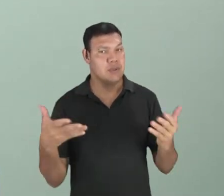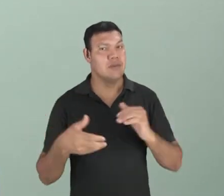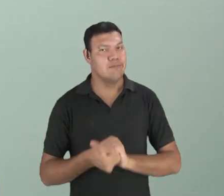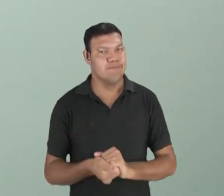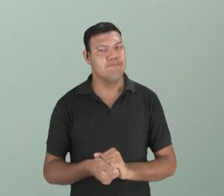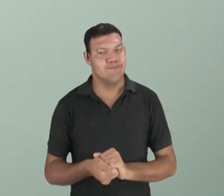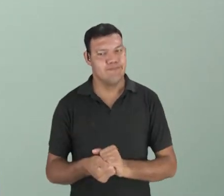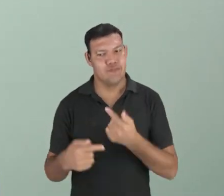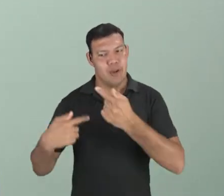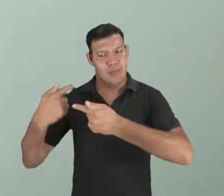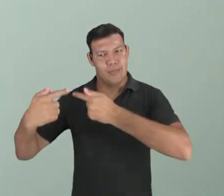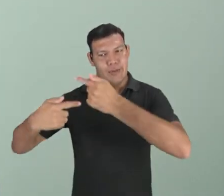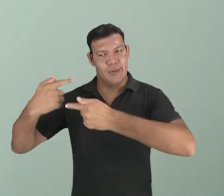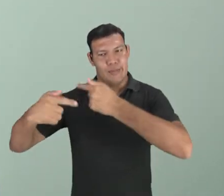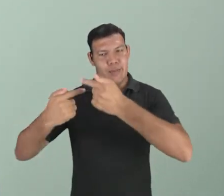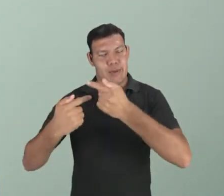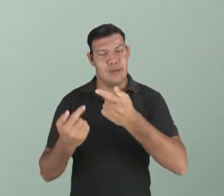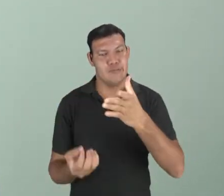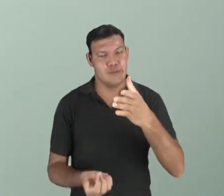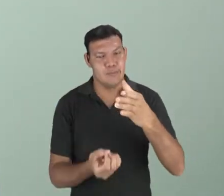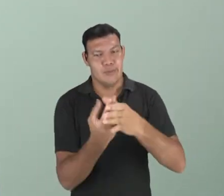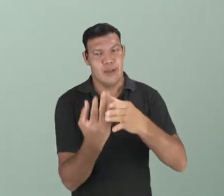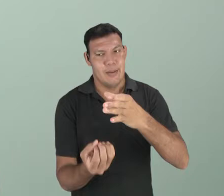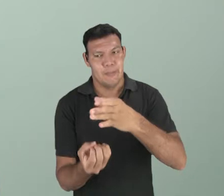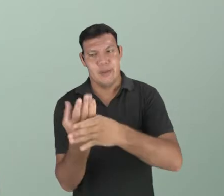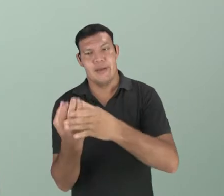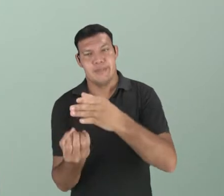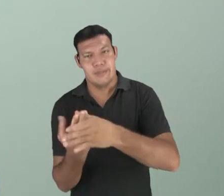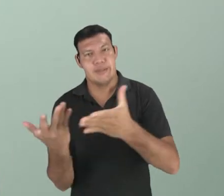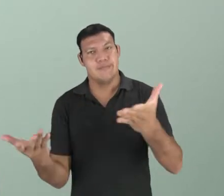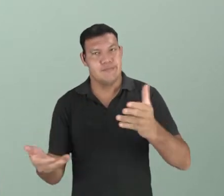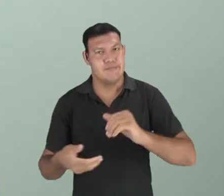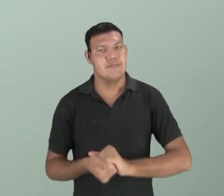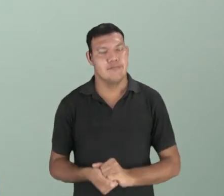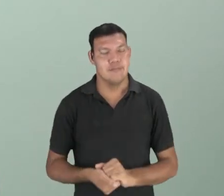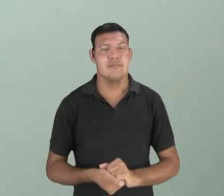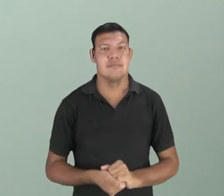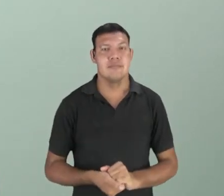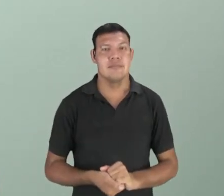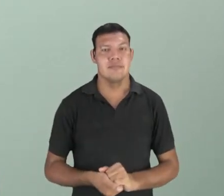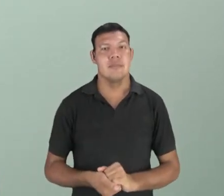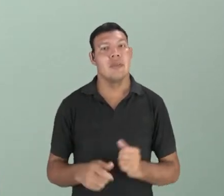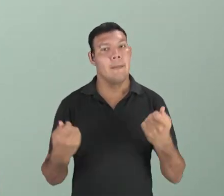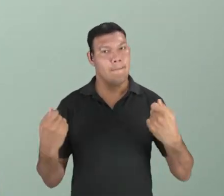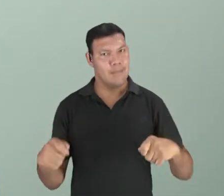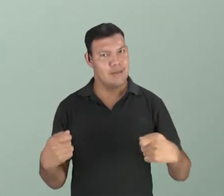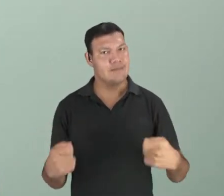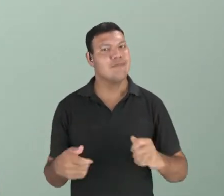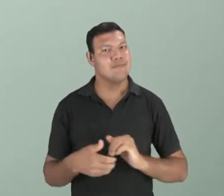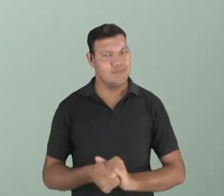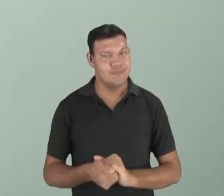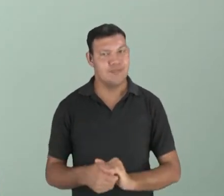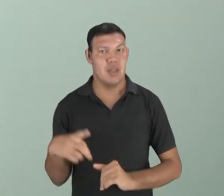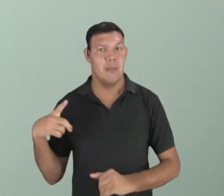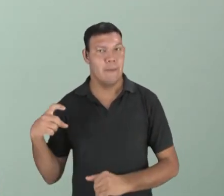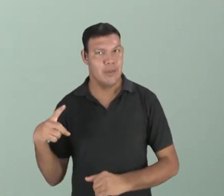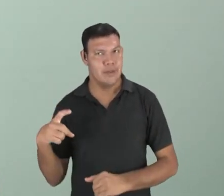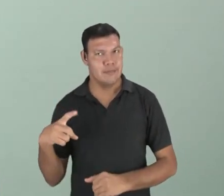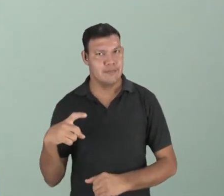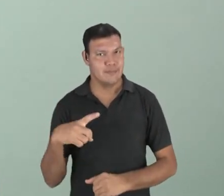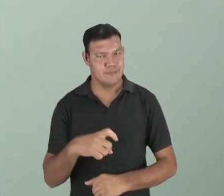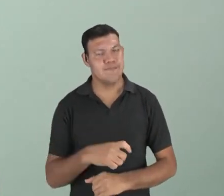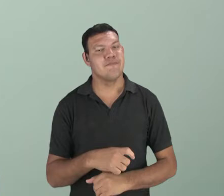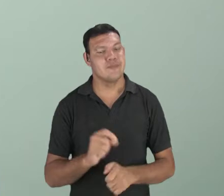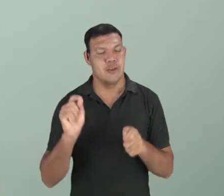para a perpetuação da nossa espécie, para que a nossa espécie continue existindo, porque a gente precisa que esse gameta ele